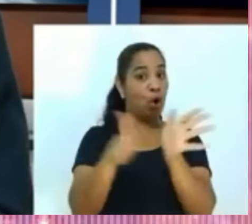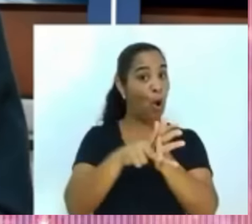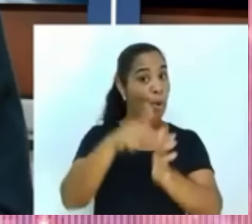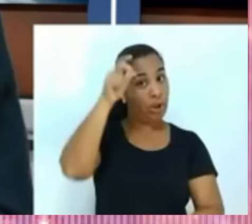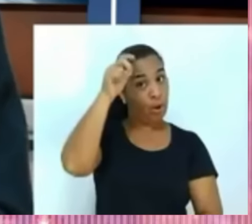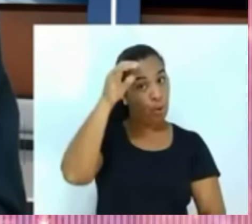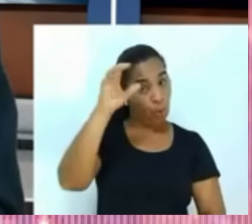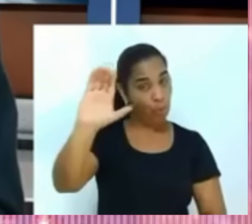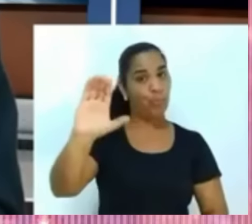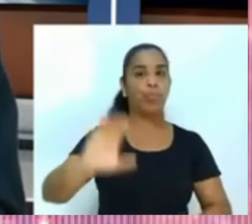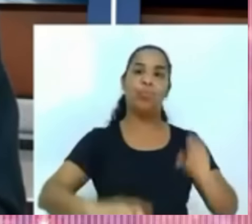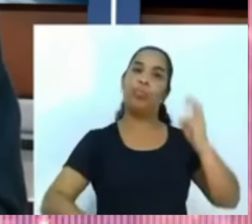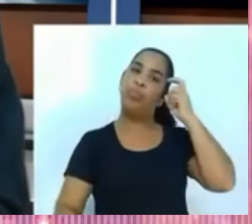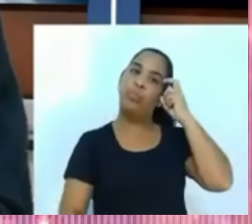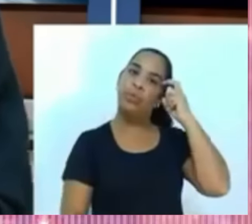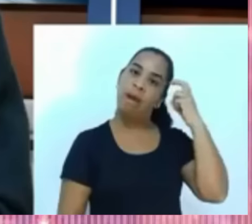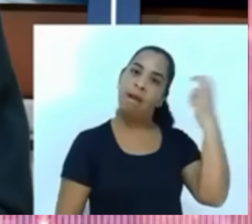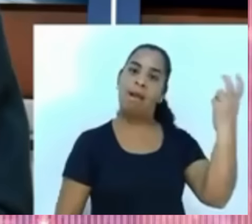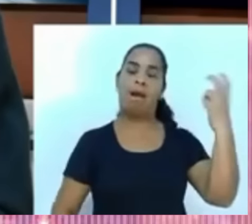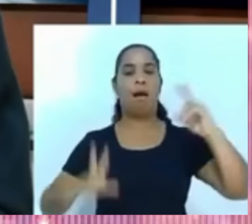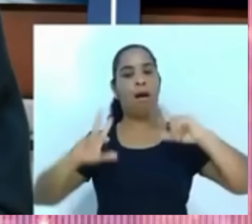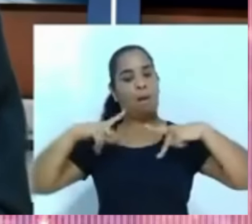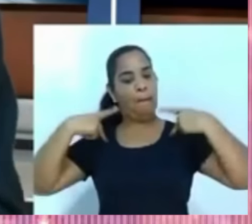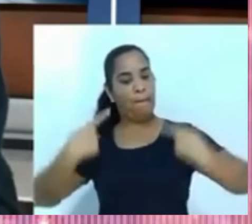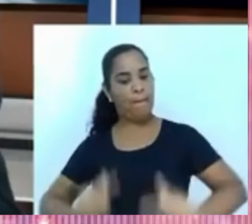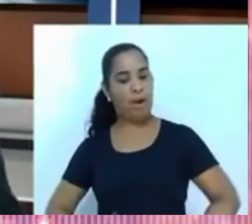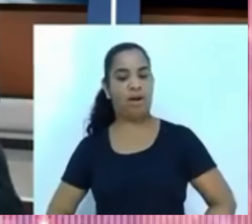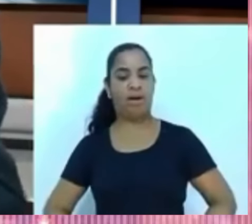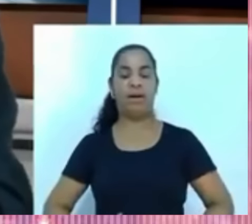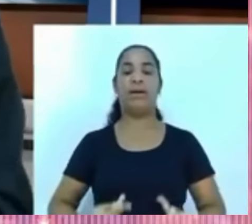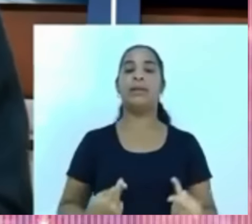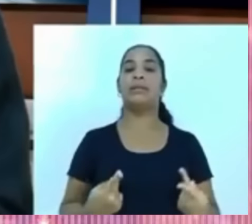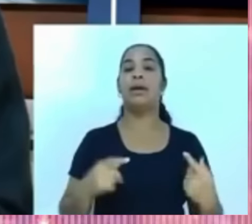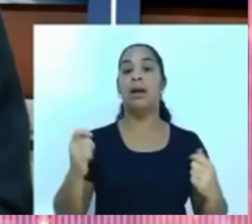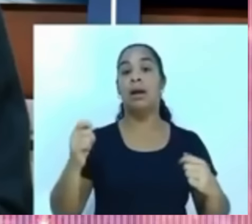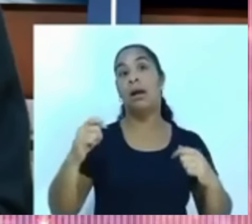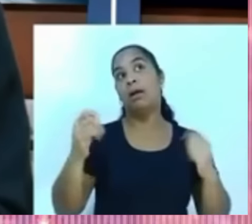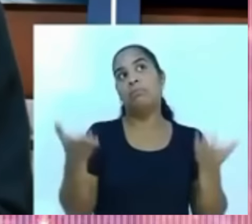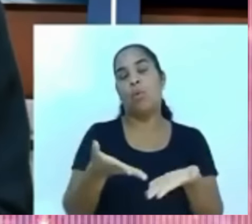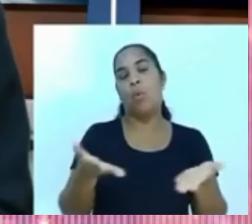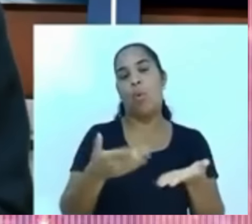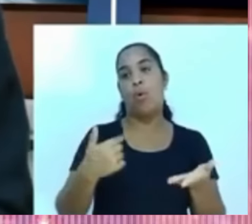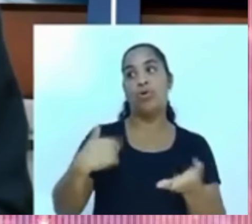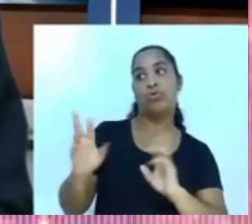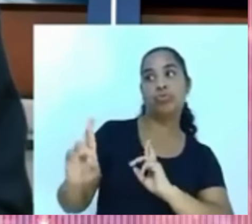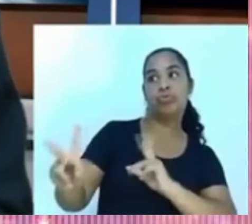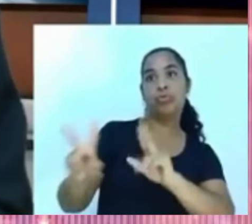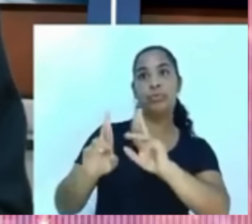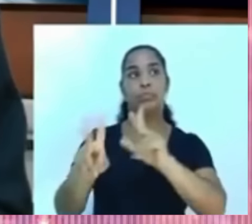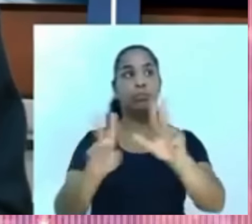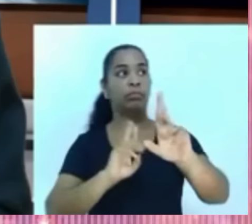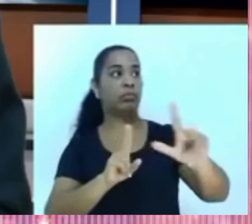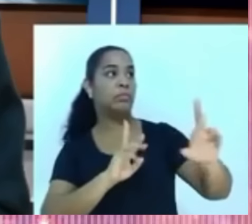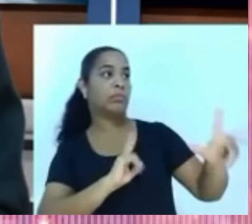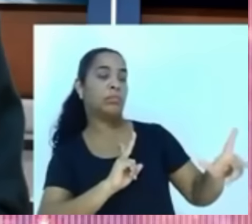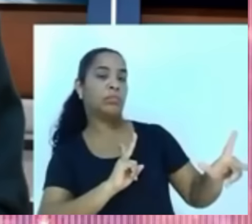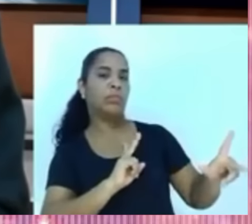intelectual humana que distingue um indivíduo de outro o conceito